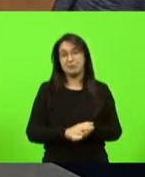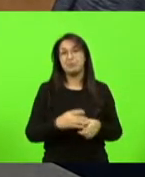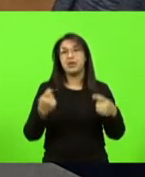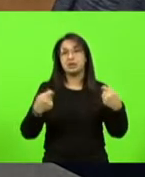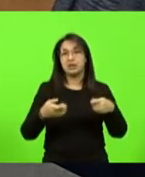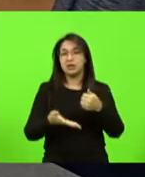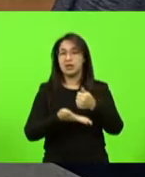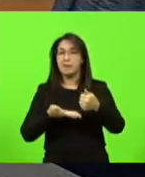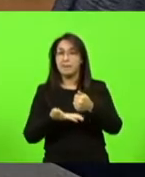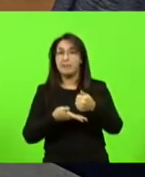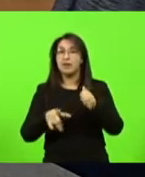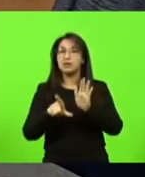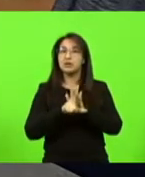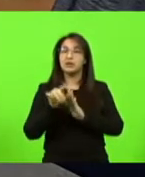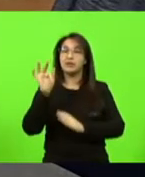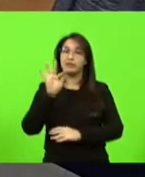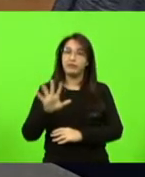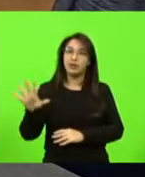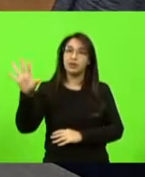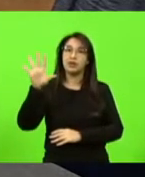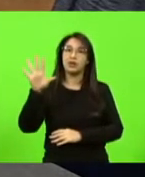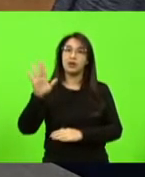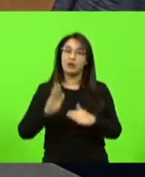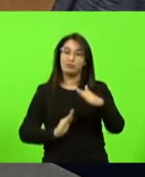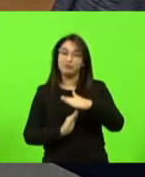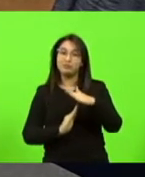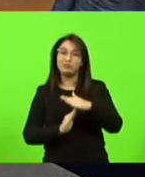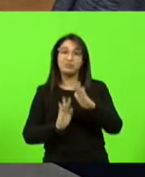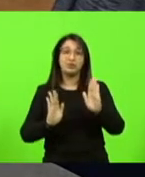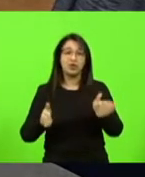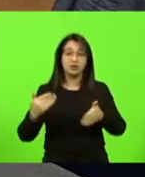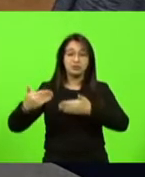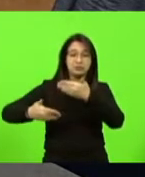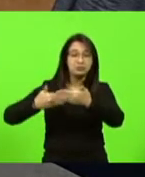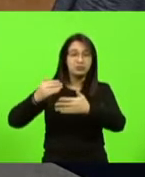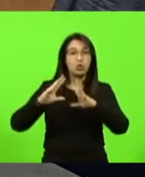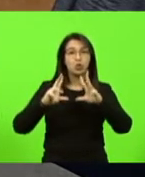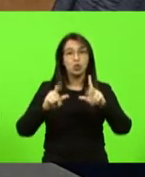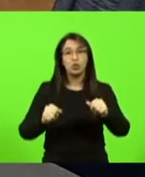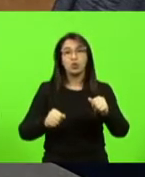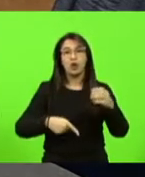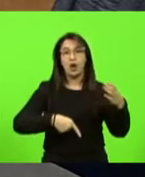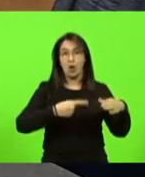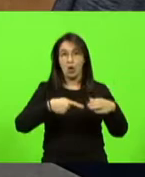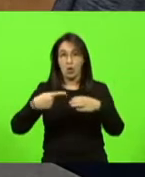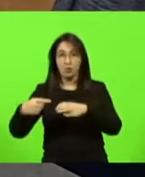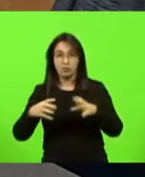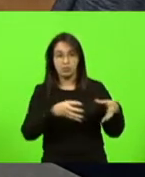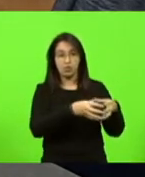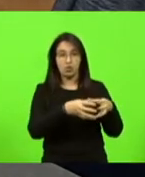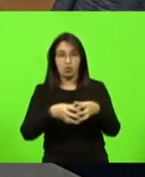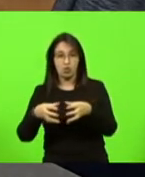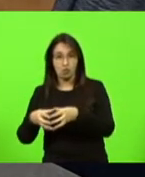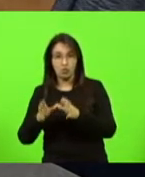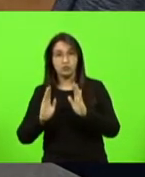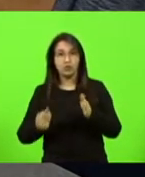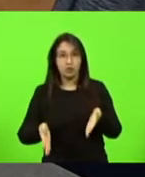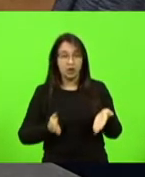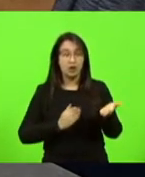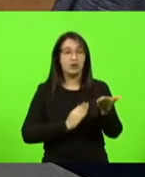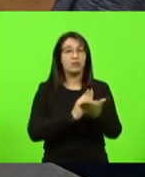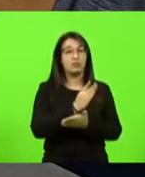restrito, mas que circulou, que já tramitou em todas as comissões, restou aprovada. E para que